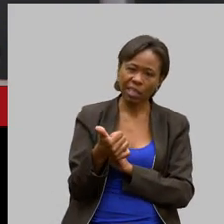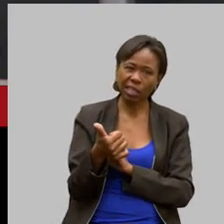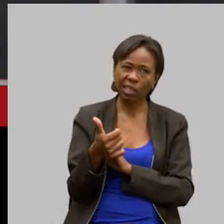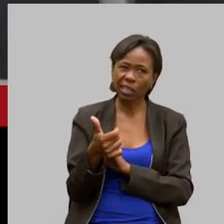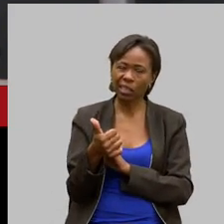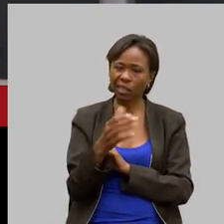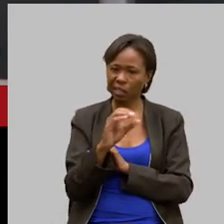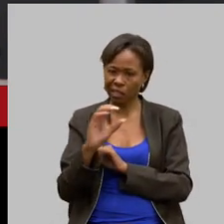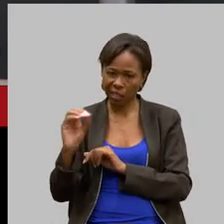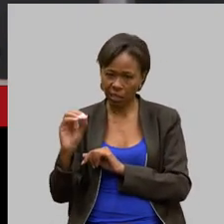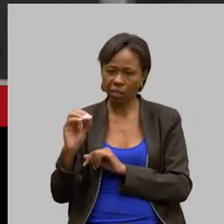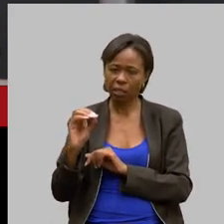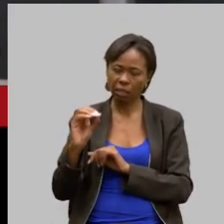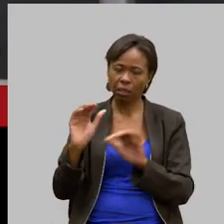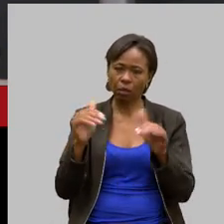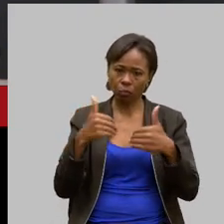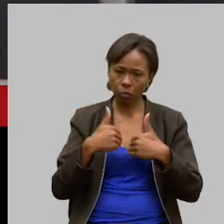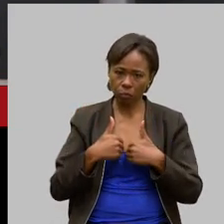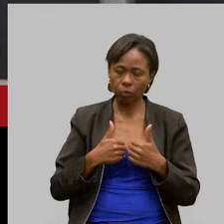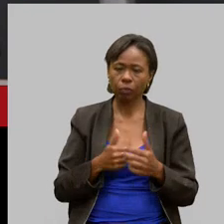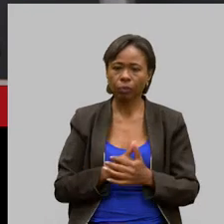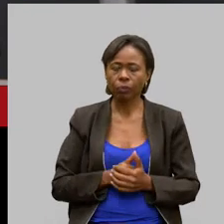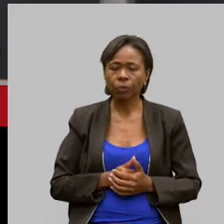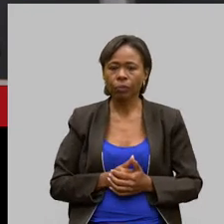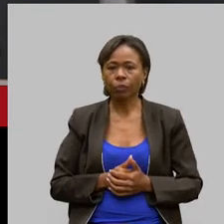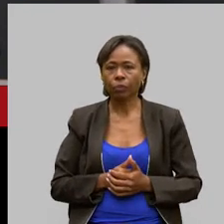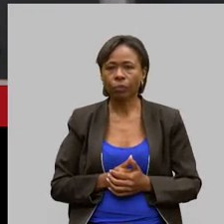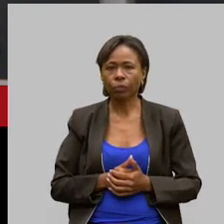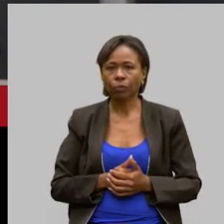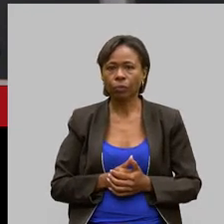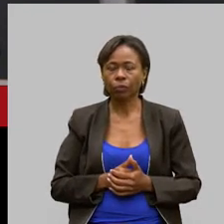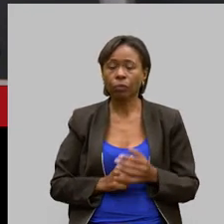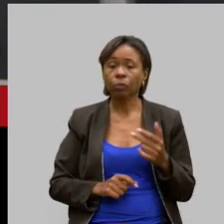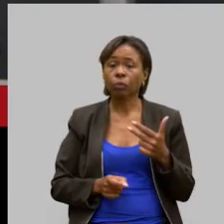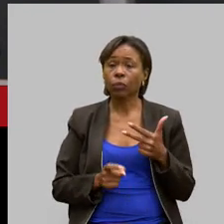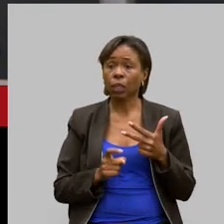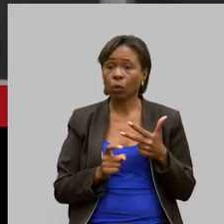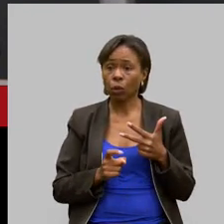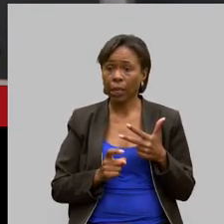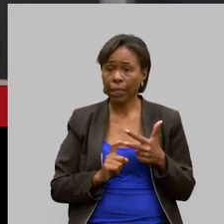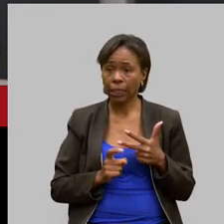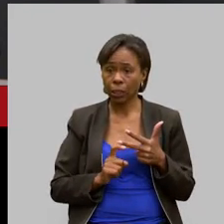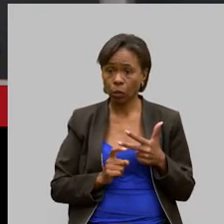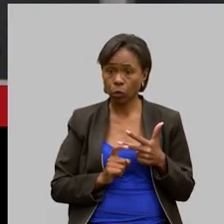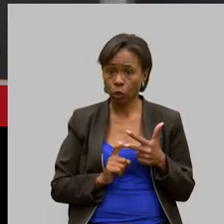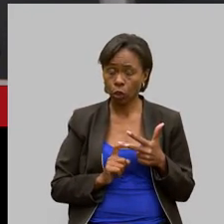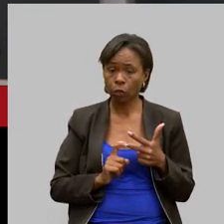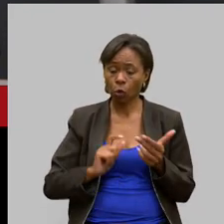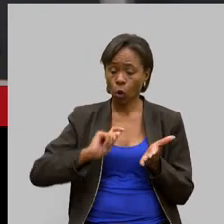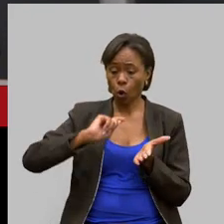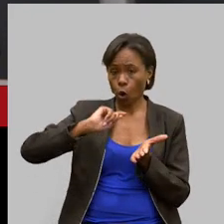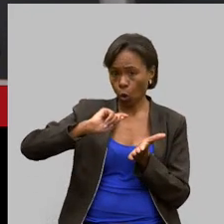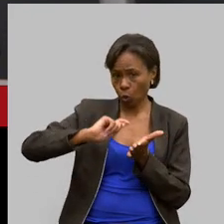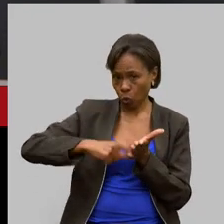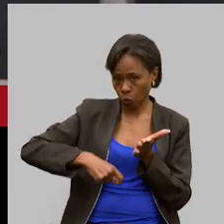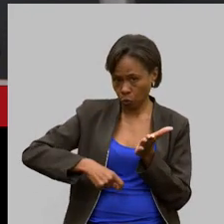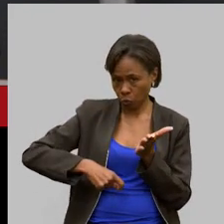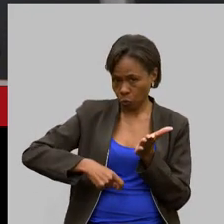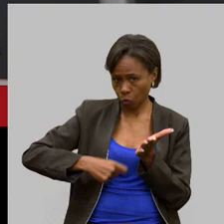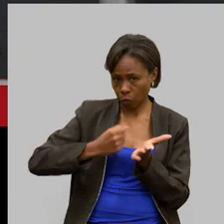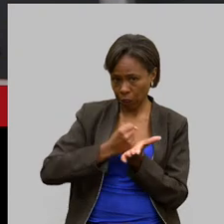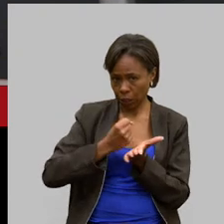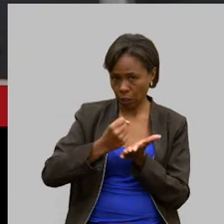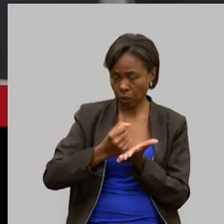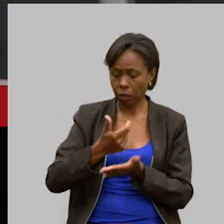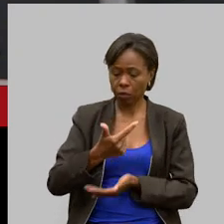eh nós o o o Executivo ele contratou 25